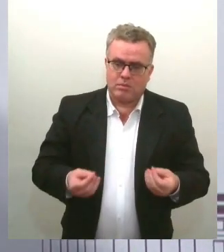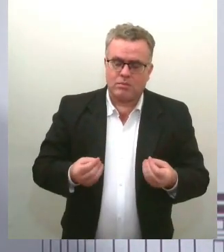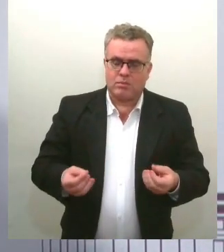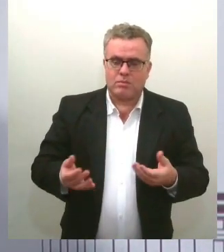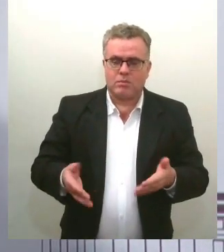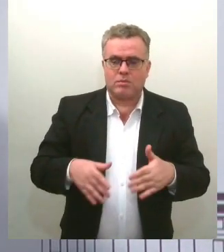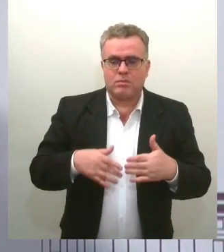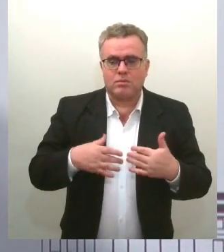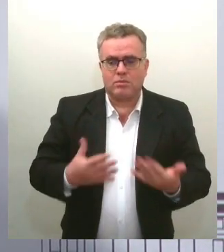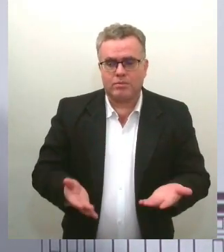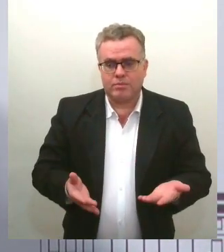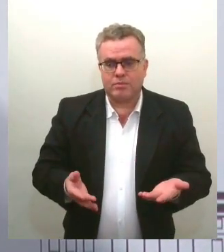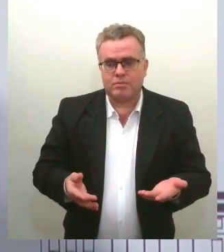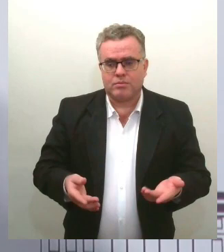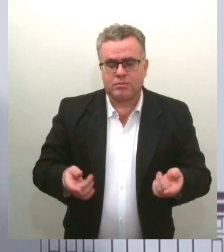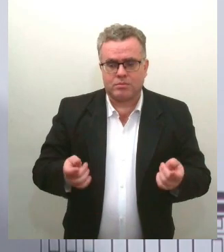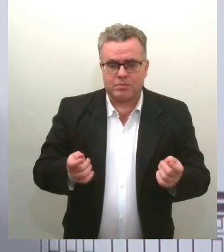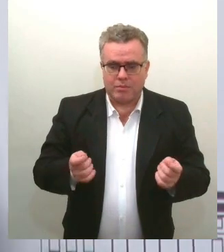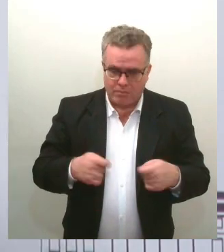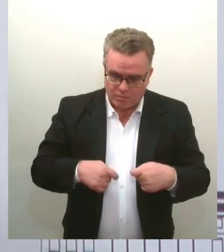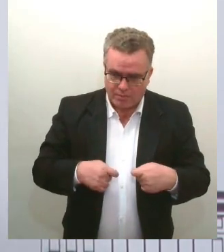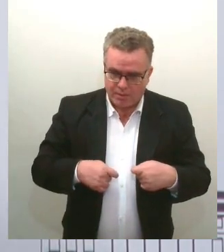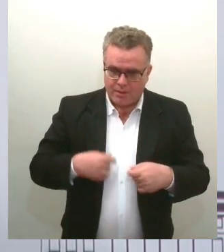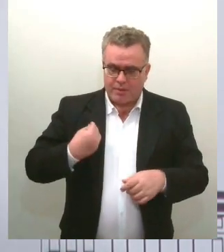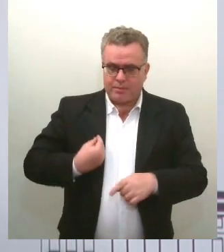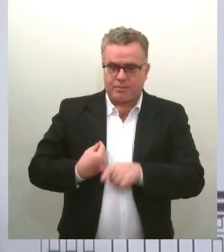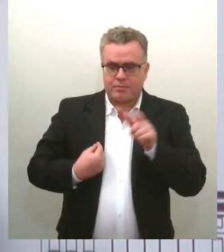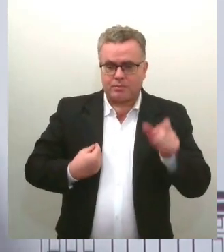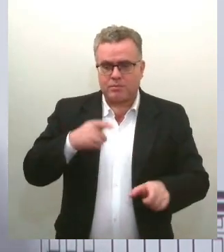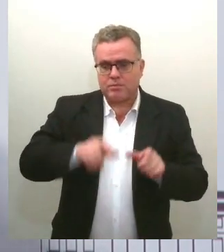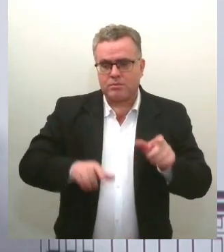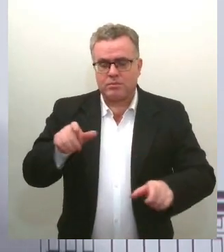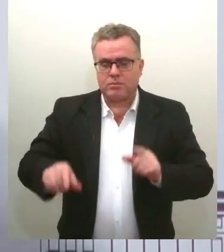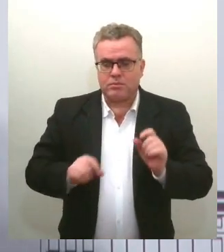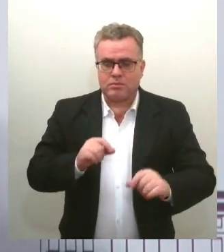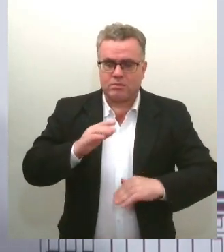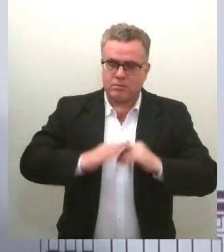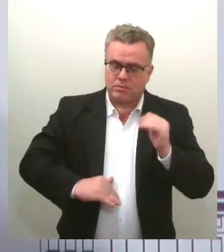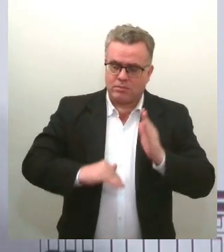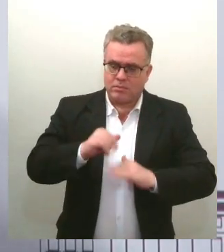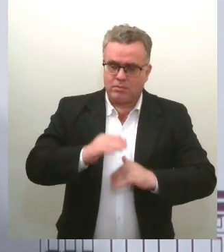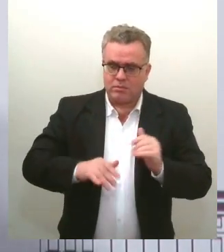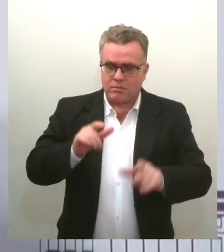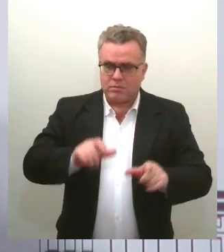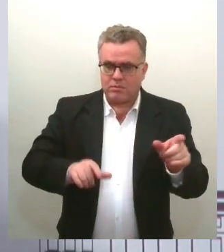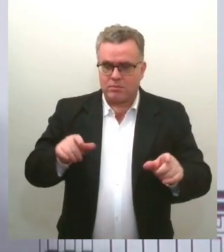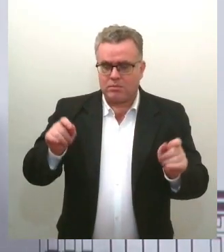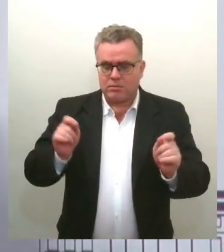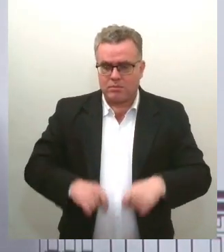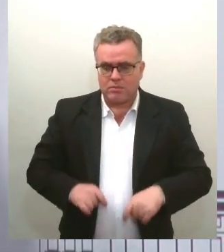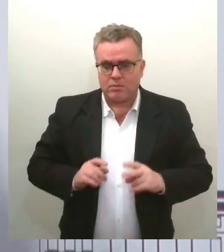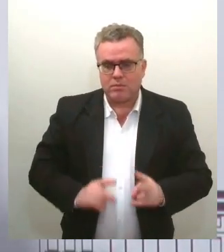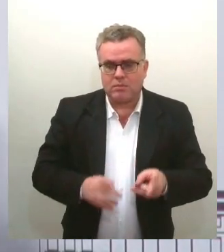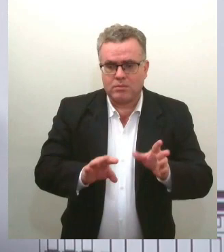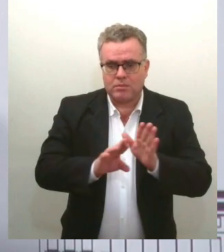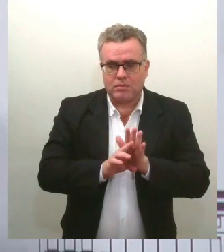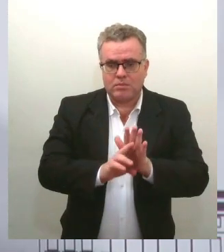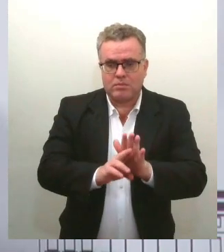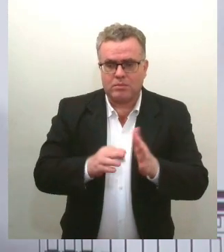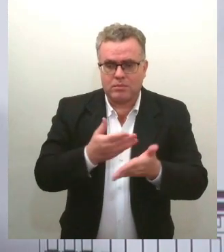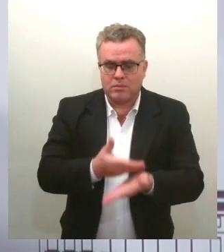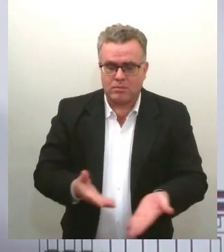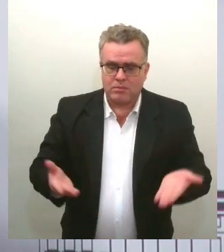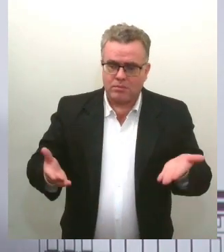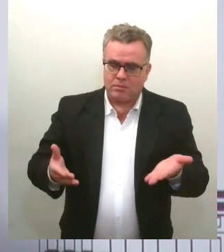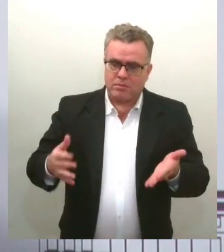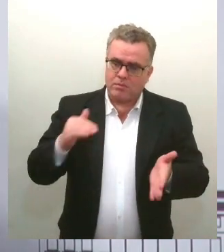de autistas, de profissionais. Tivemos aqui representações da Secretaria de Estado da Saúde, da